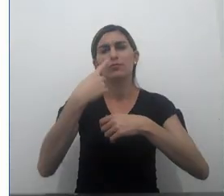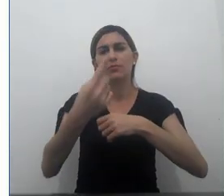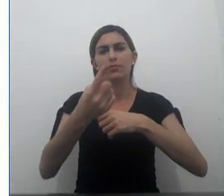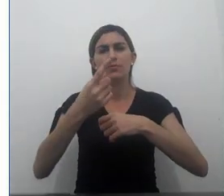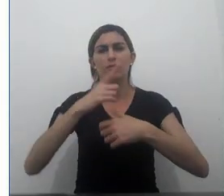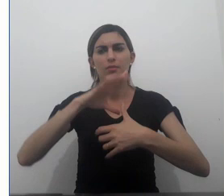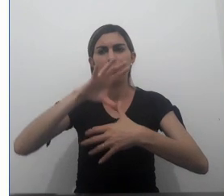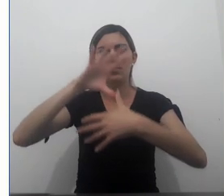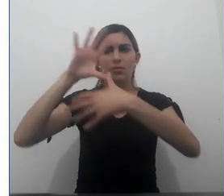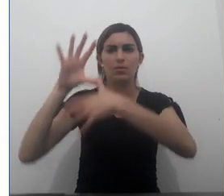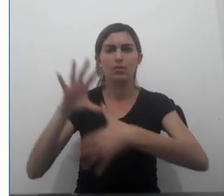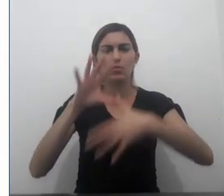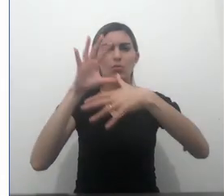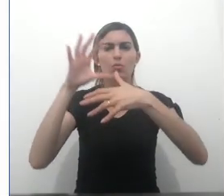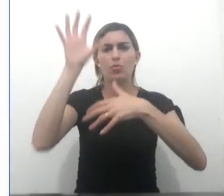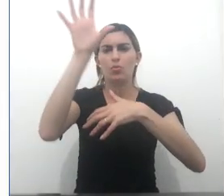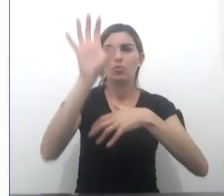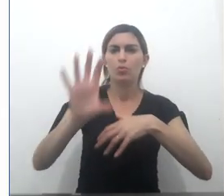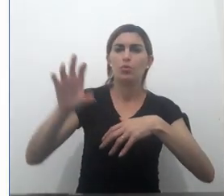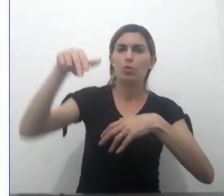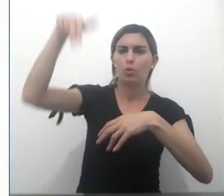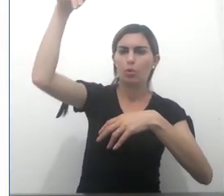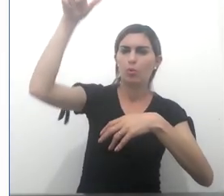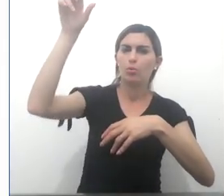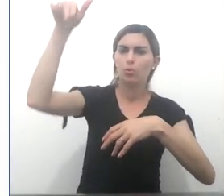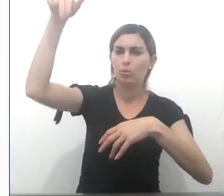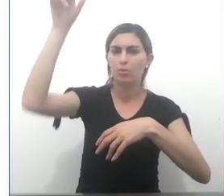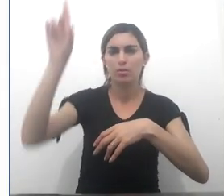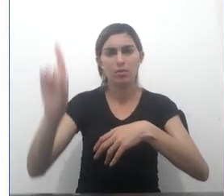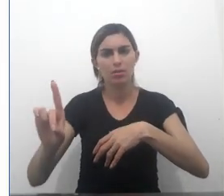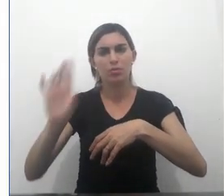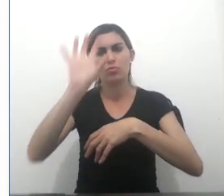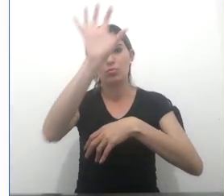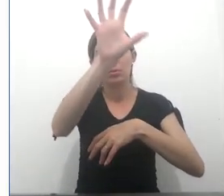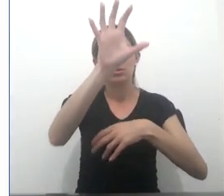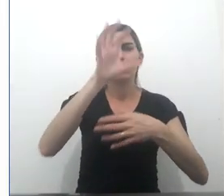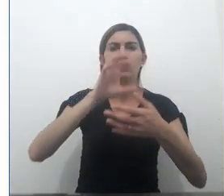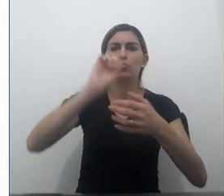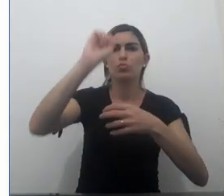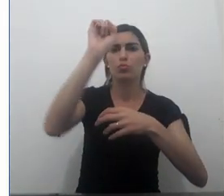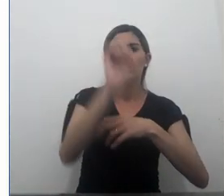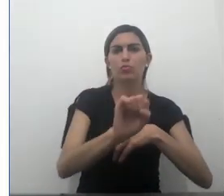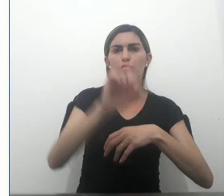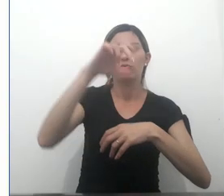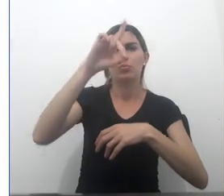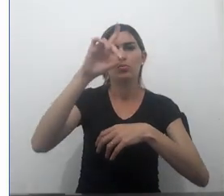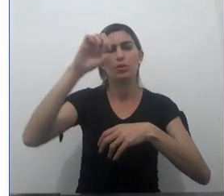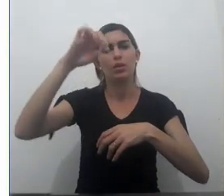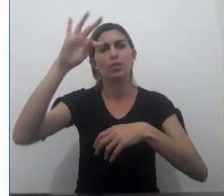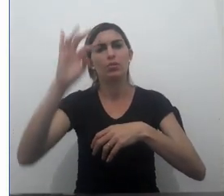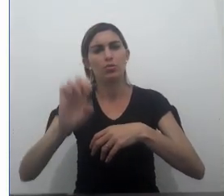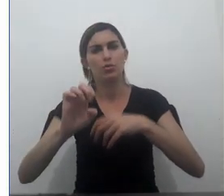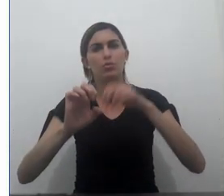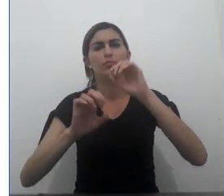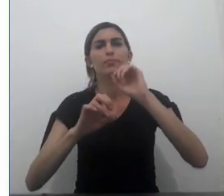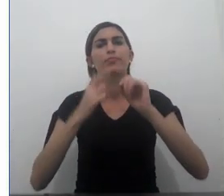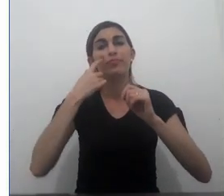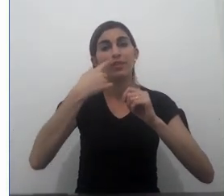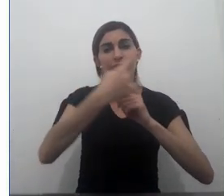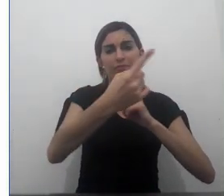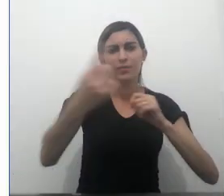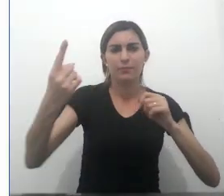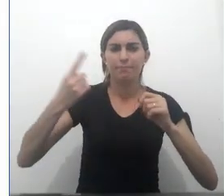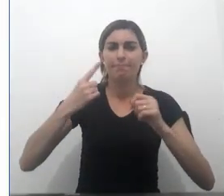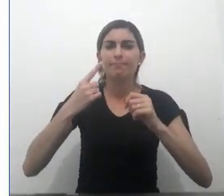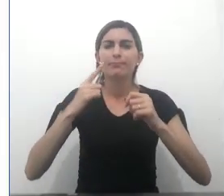gente dividir o mapa do Brasil em regiões Norte, Nordeste e Centro-Sudeste, tá? Então, Centro-Sul e Sudeste. Então a gente